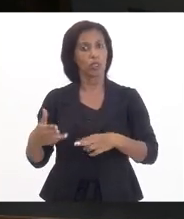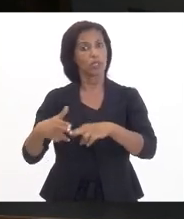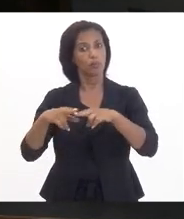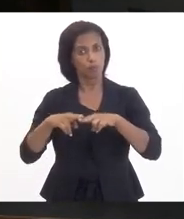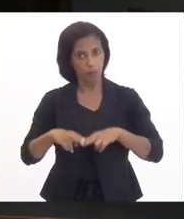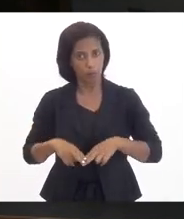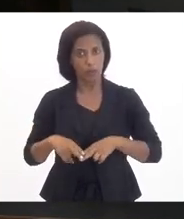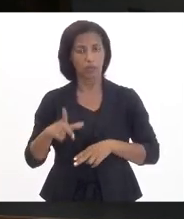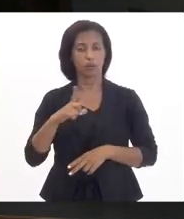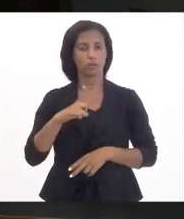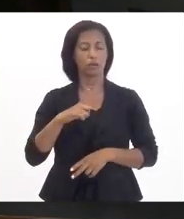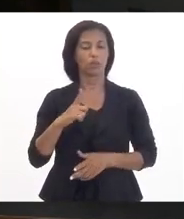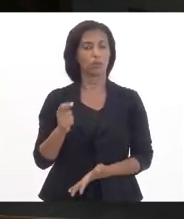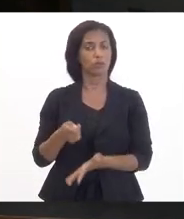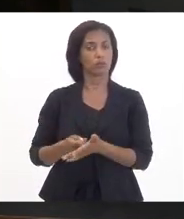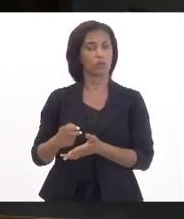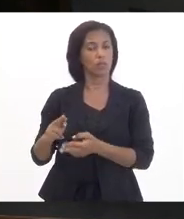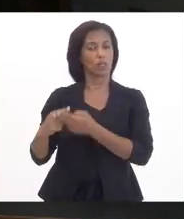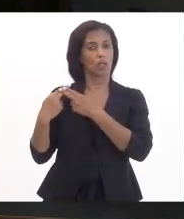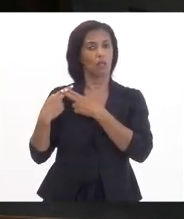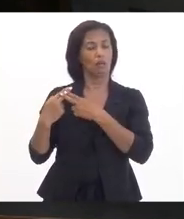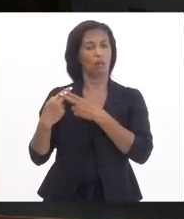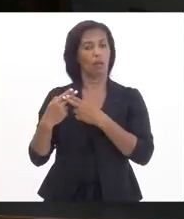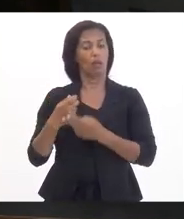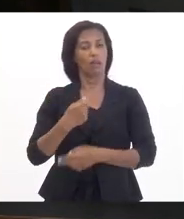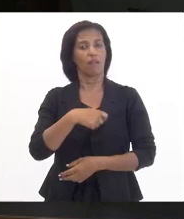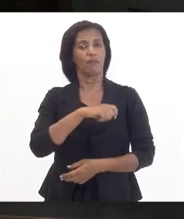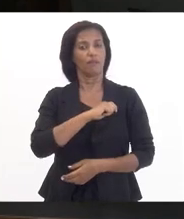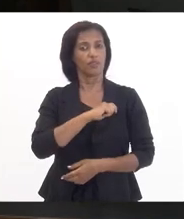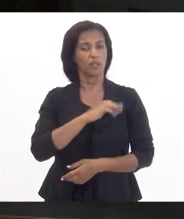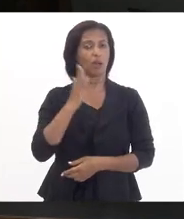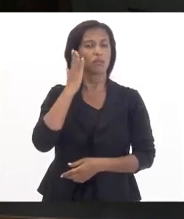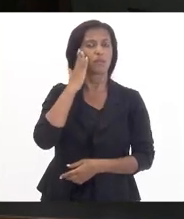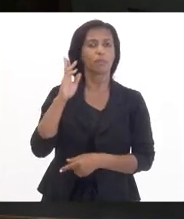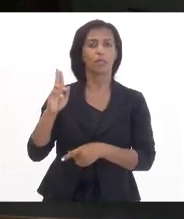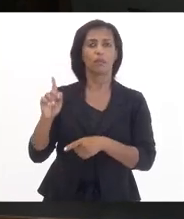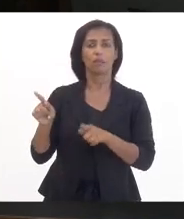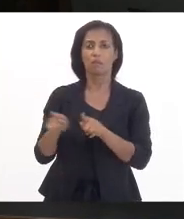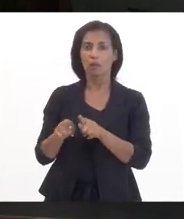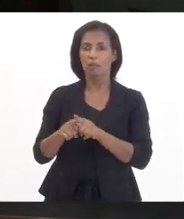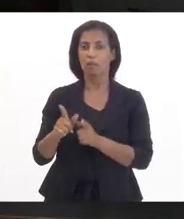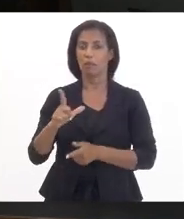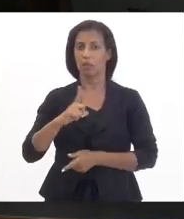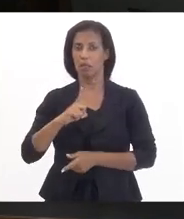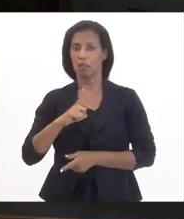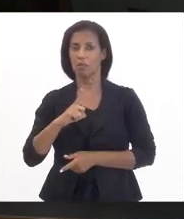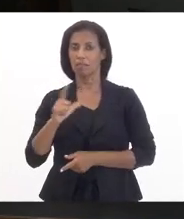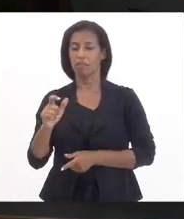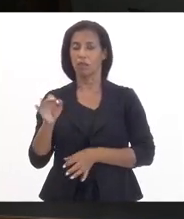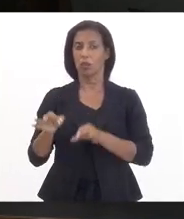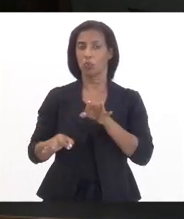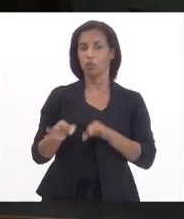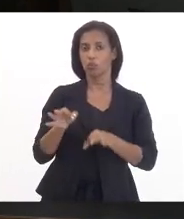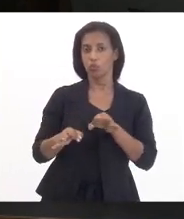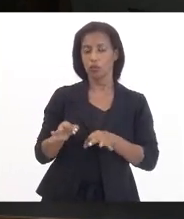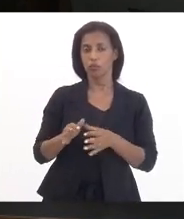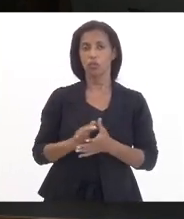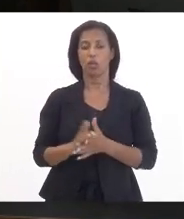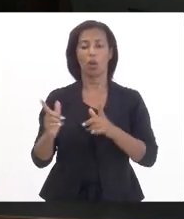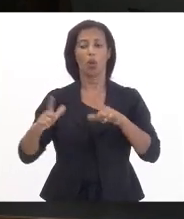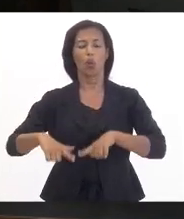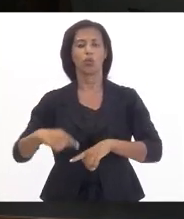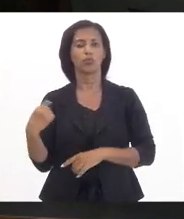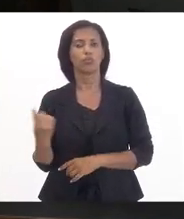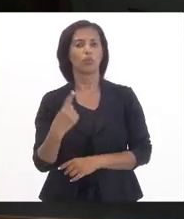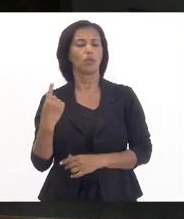isso, temos que ter responsabilidade fiscal, saber também que há uma questão de justiça, onde nós